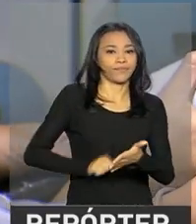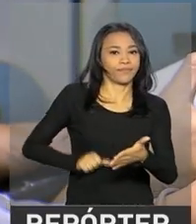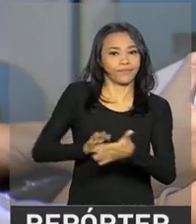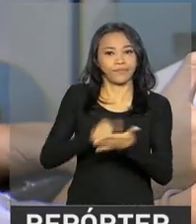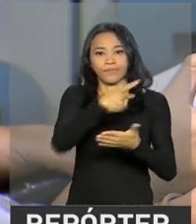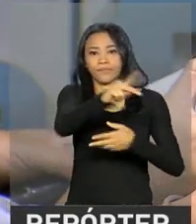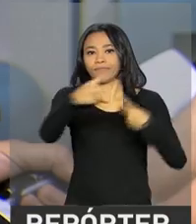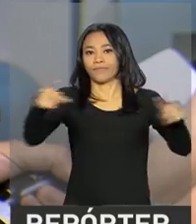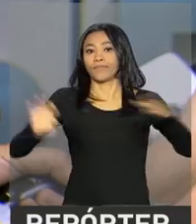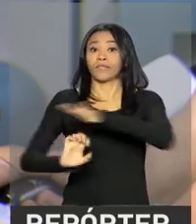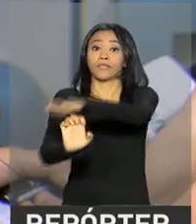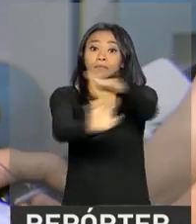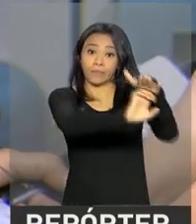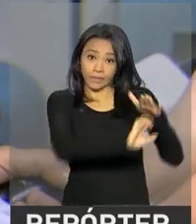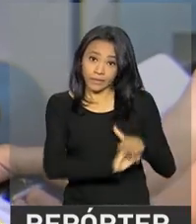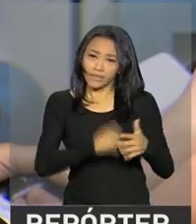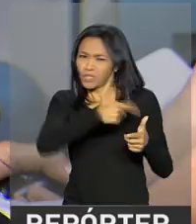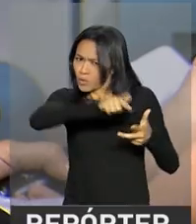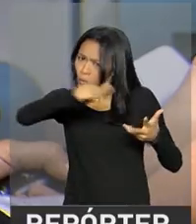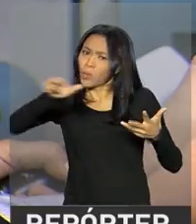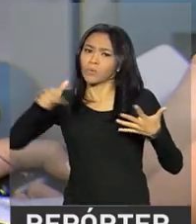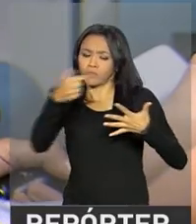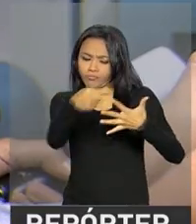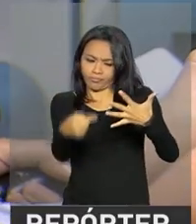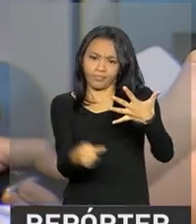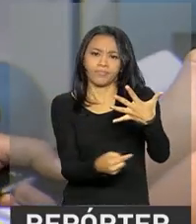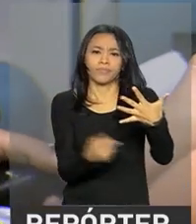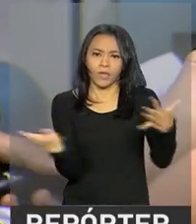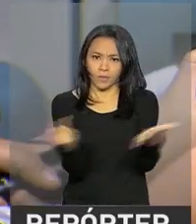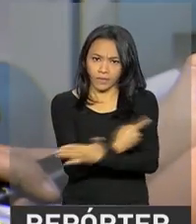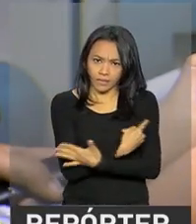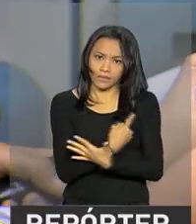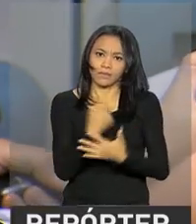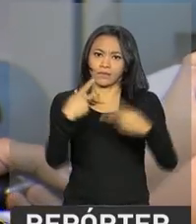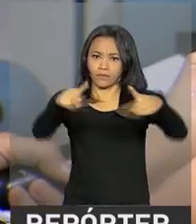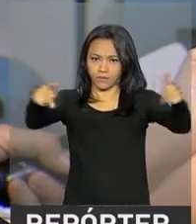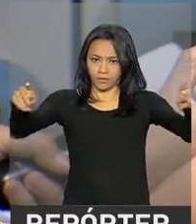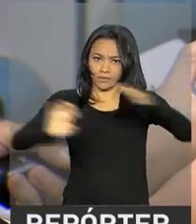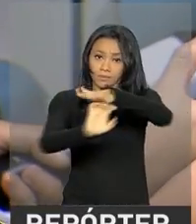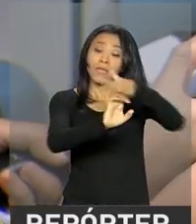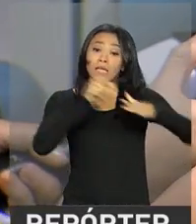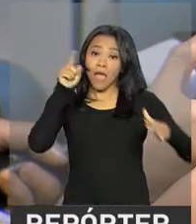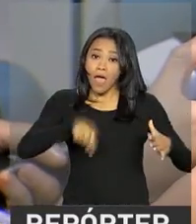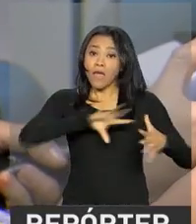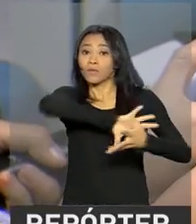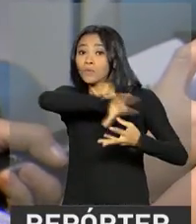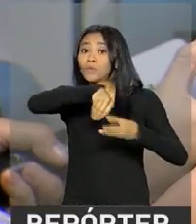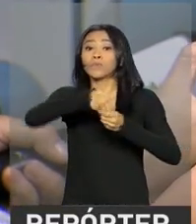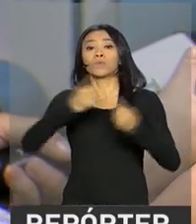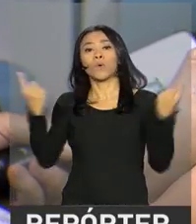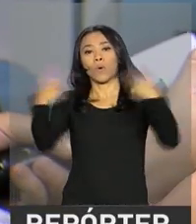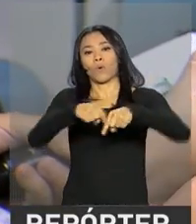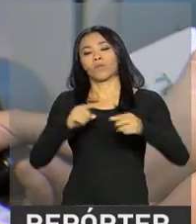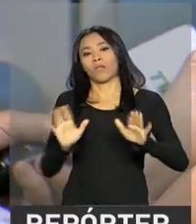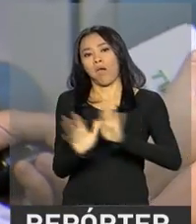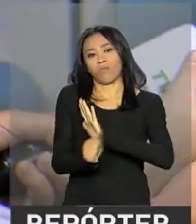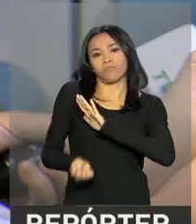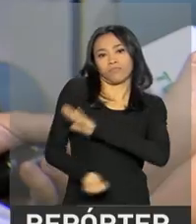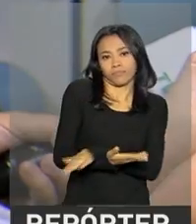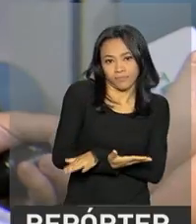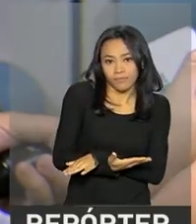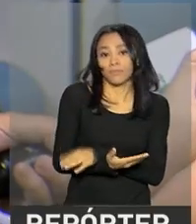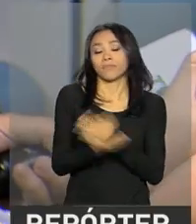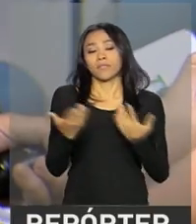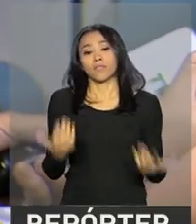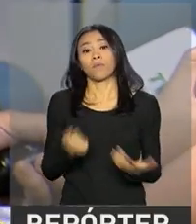contribuição previdenciária entre as operações das grandes operações de combate à corrupção a lava jato é gente como a gente tem